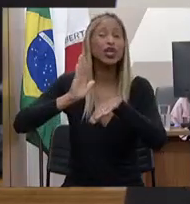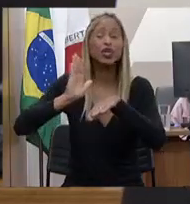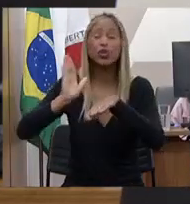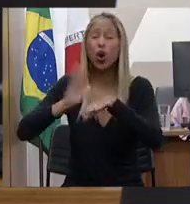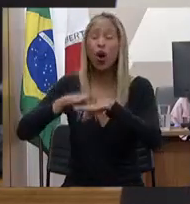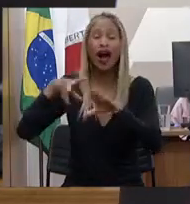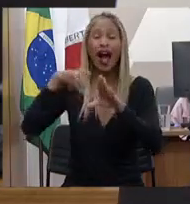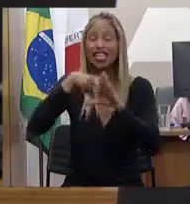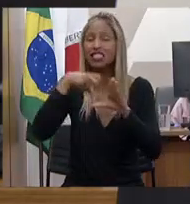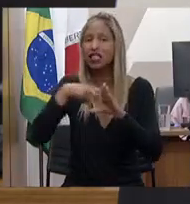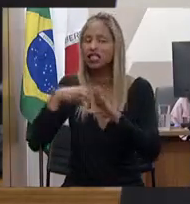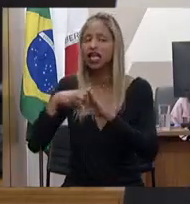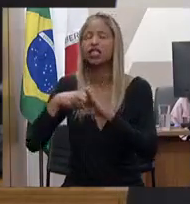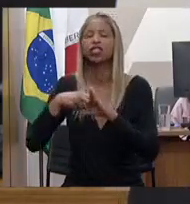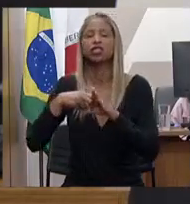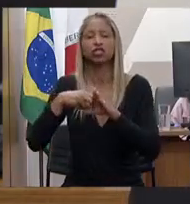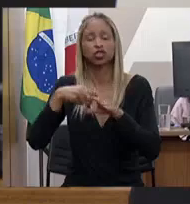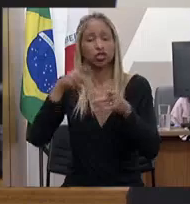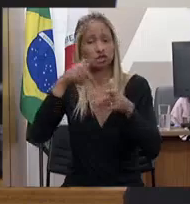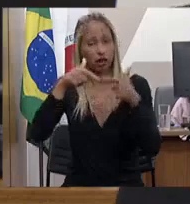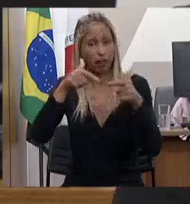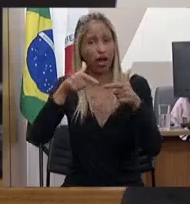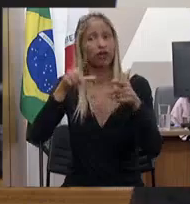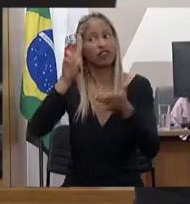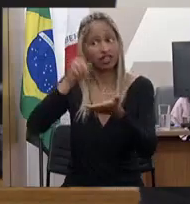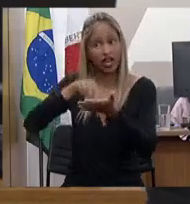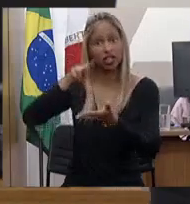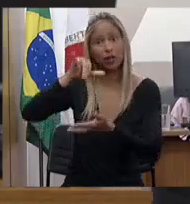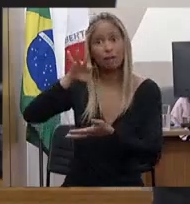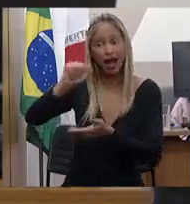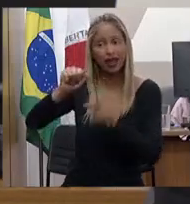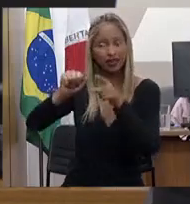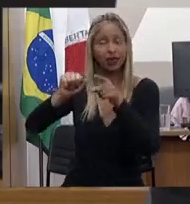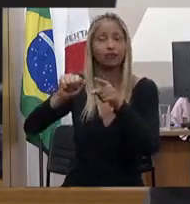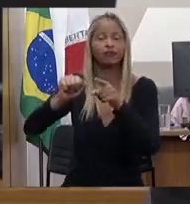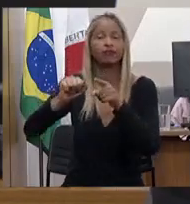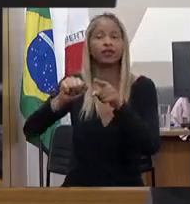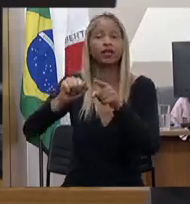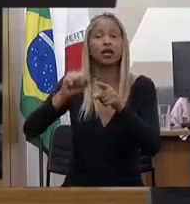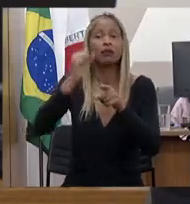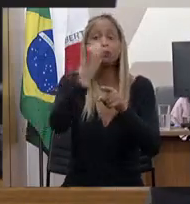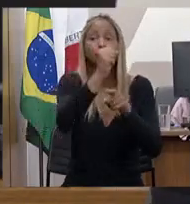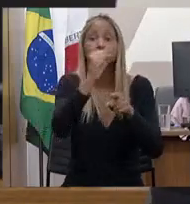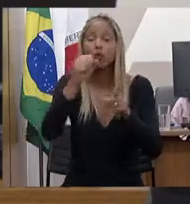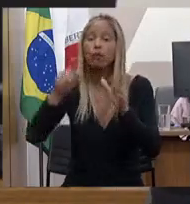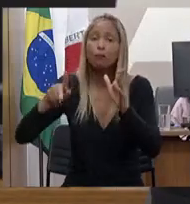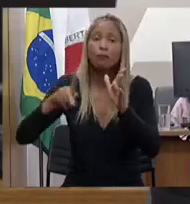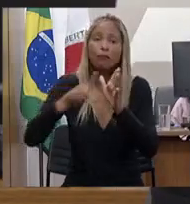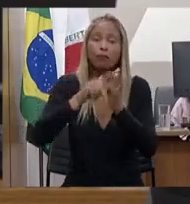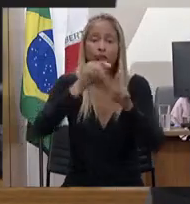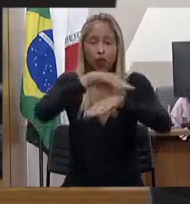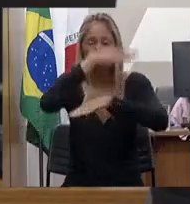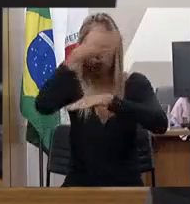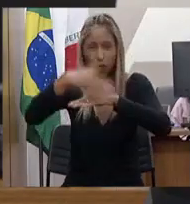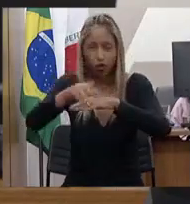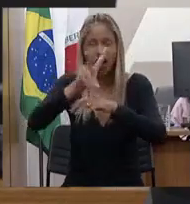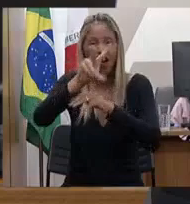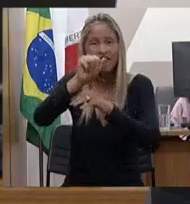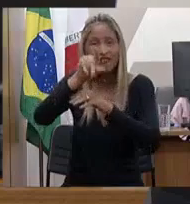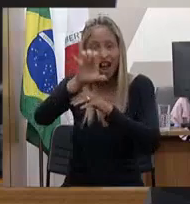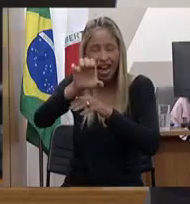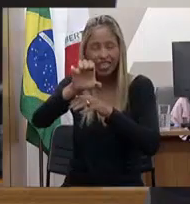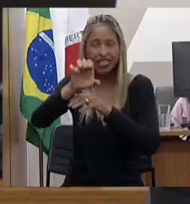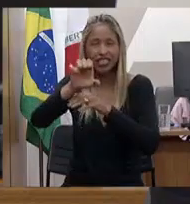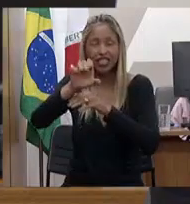do mundo né Marta deixar um abraço e cumprimentar que foi quando avalia assassinou os seus próprios trabalhadores é no dia 25 de janeiro